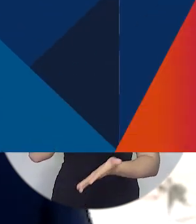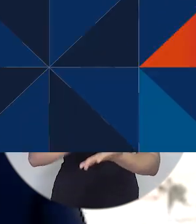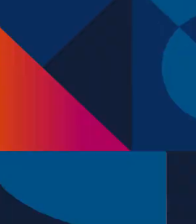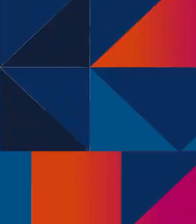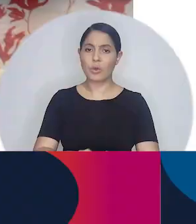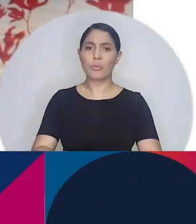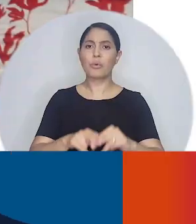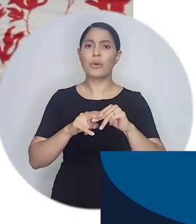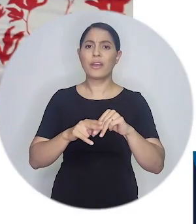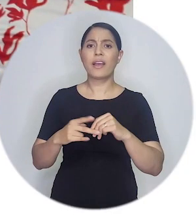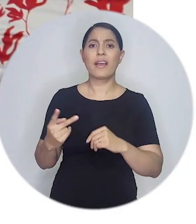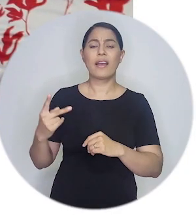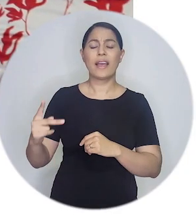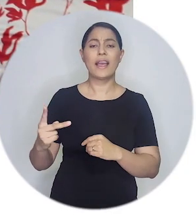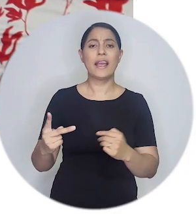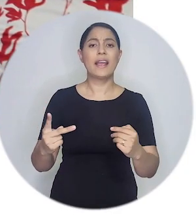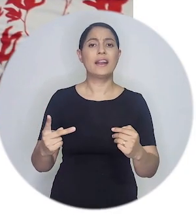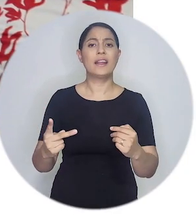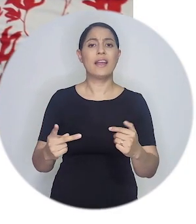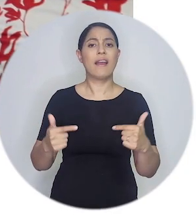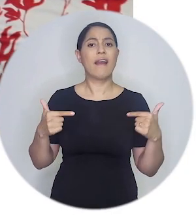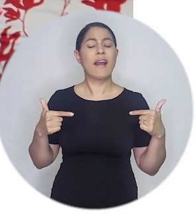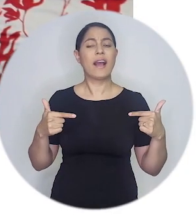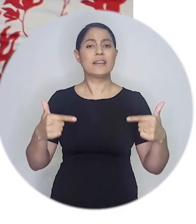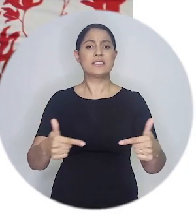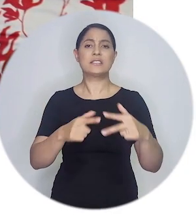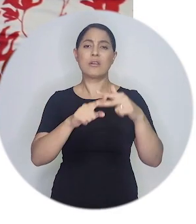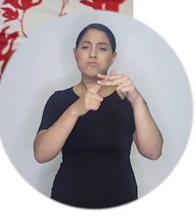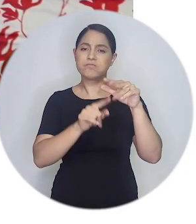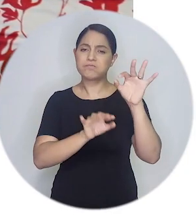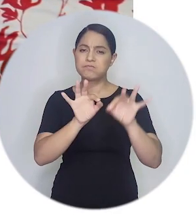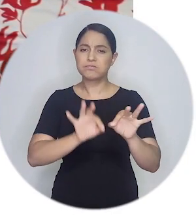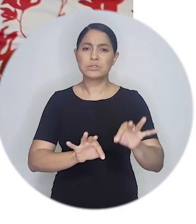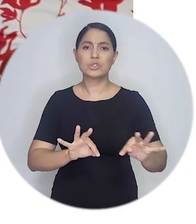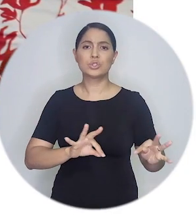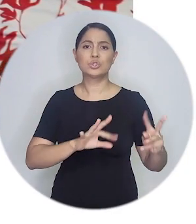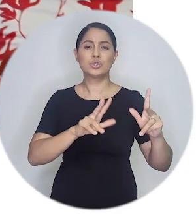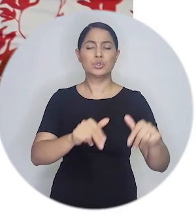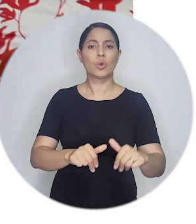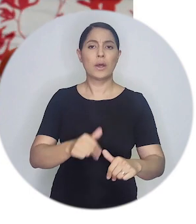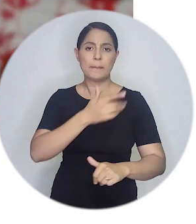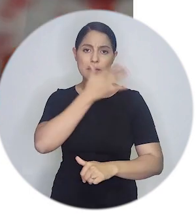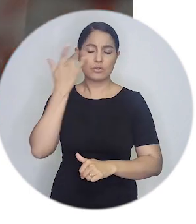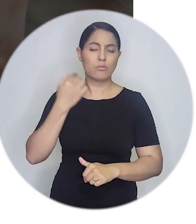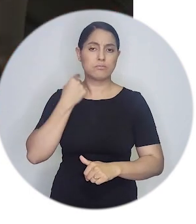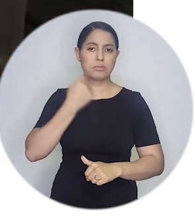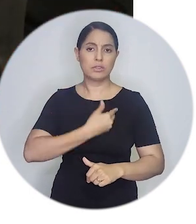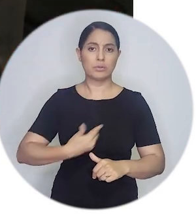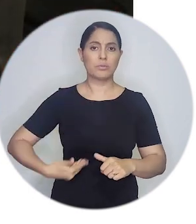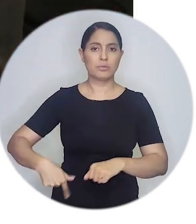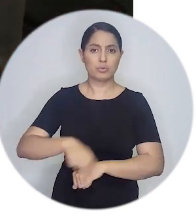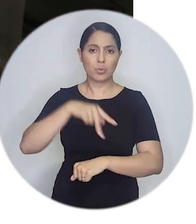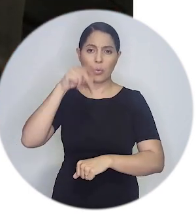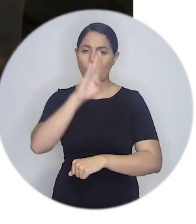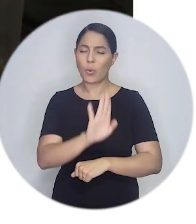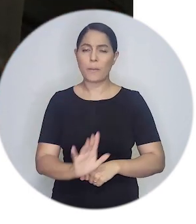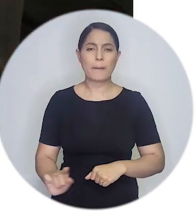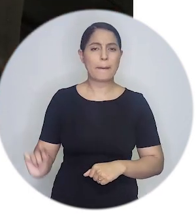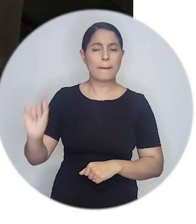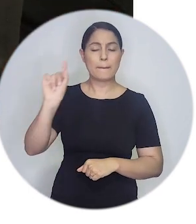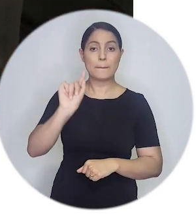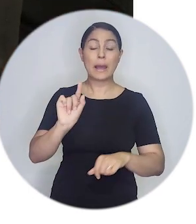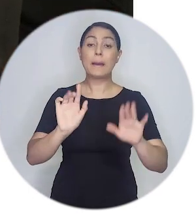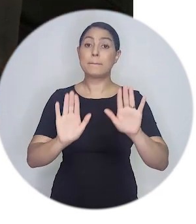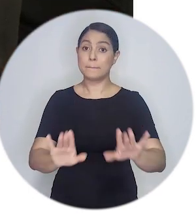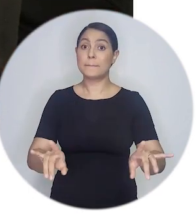atuação, não só na busca pela correção dos atos de todos os promotores e